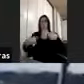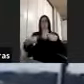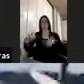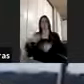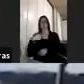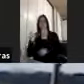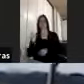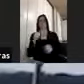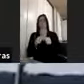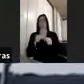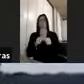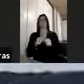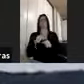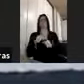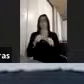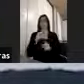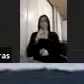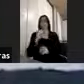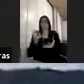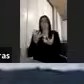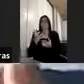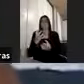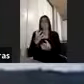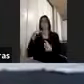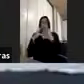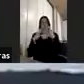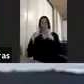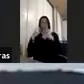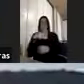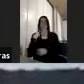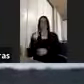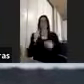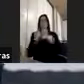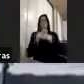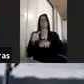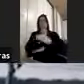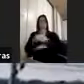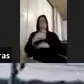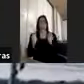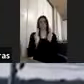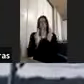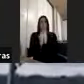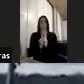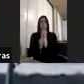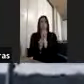E ele vai ser usado também na greve da Renault, se for preciso.